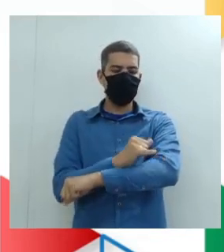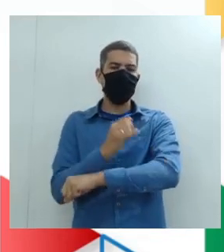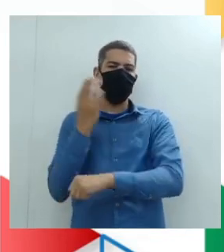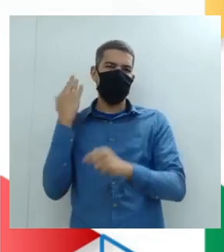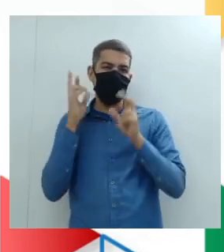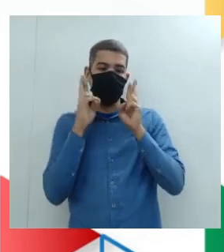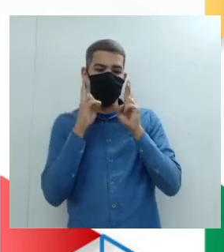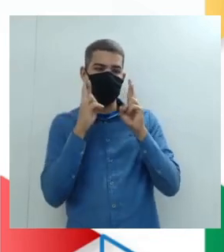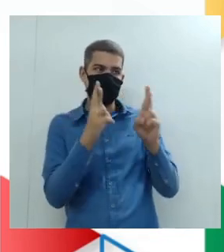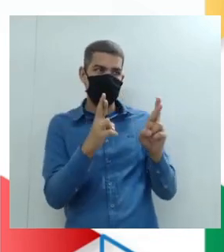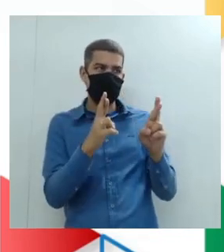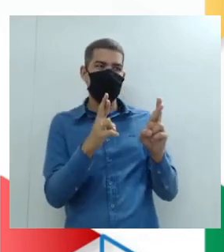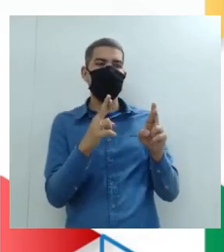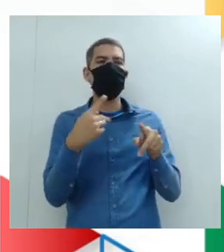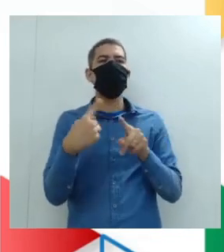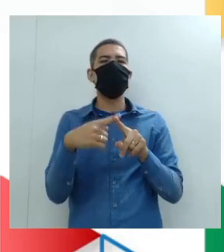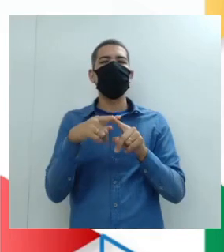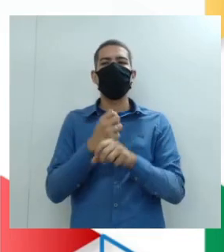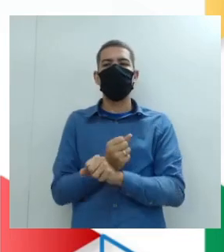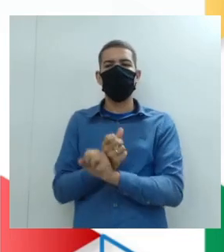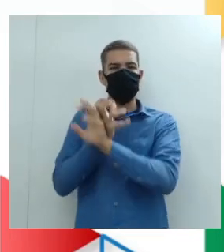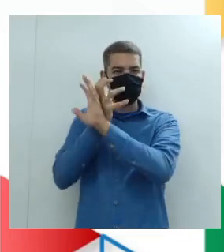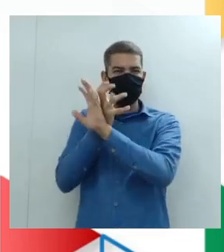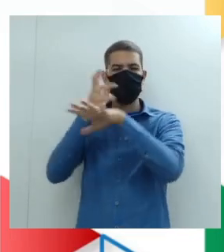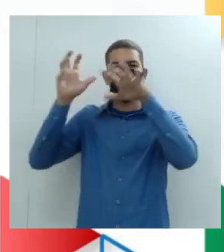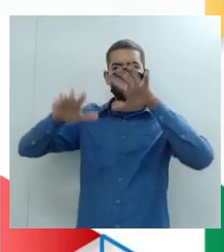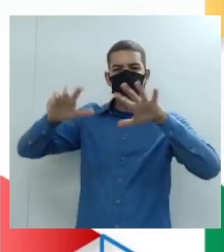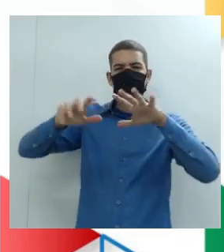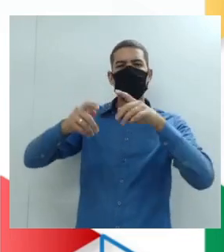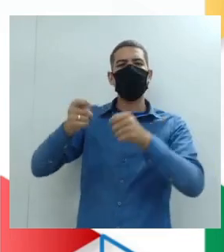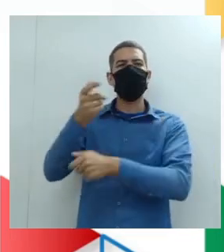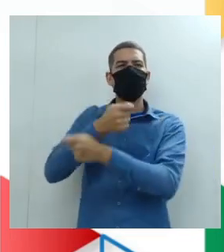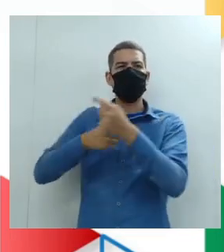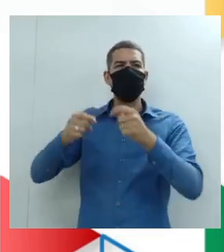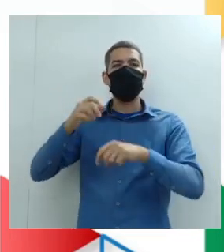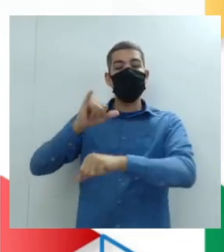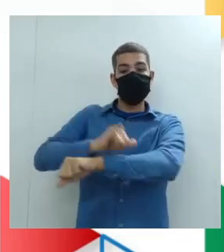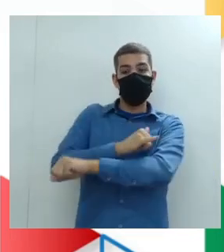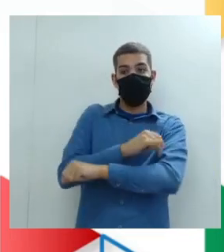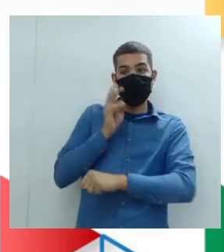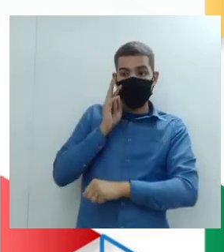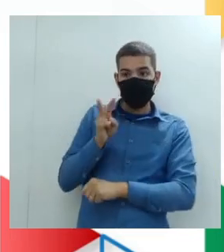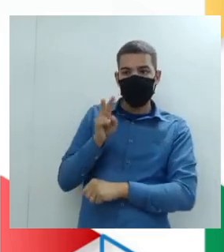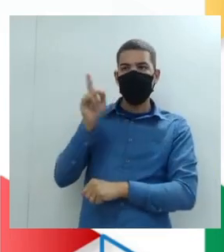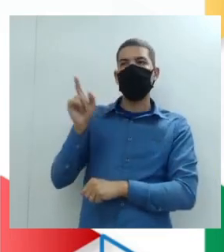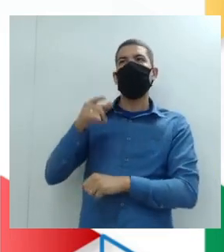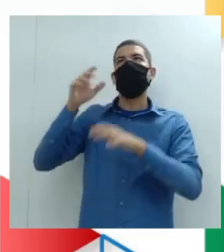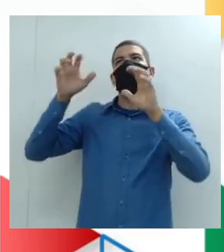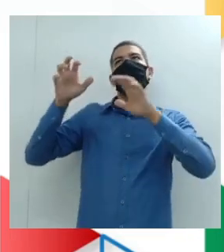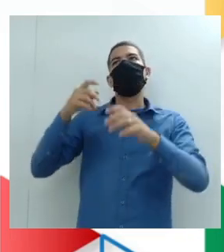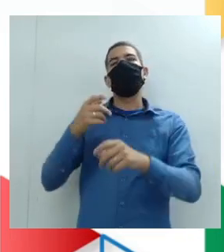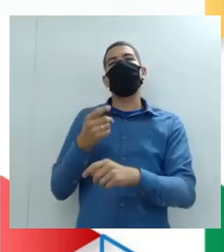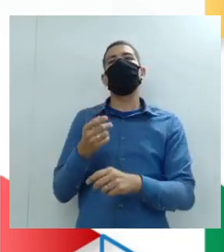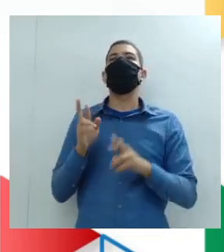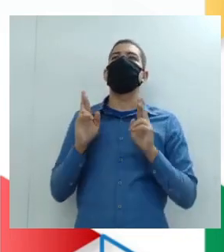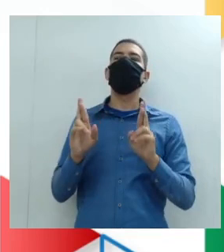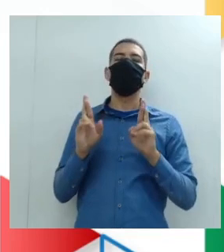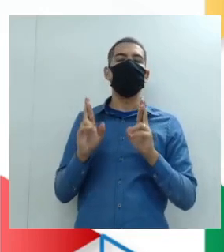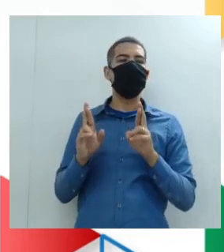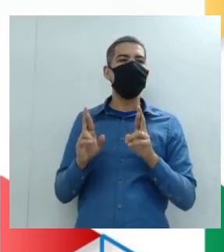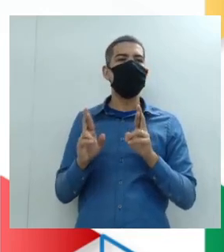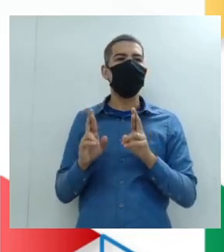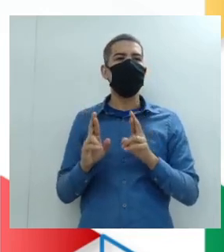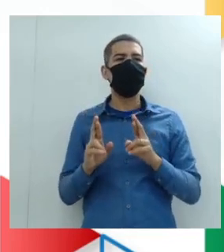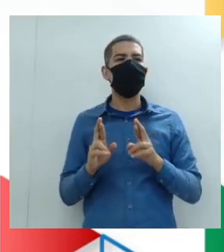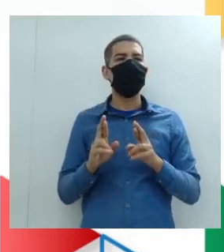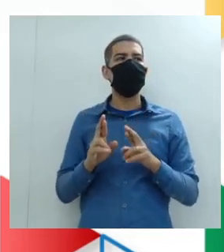respeitado, porque morar no deserto com poucas chuvas, vendo um sapo, ou estava prestes a chover, ou tinha um lago próximo, que ele não